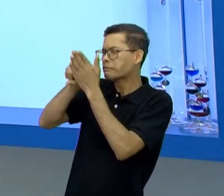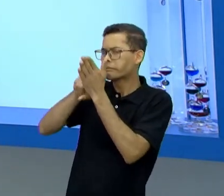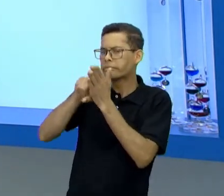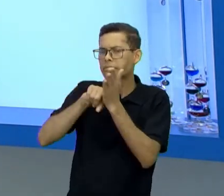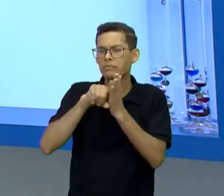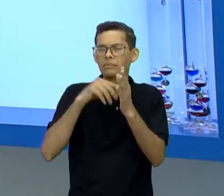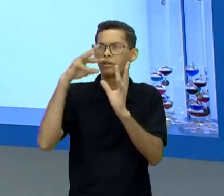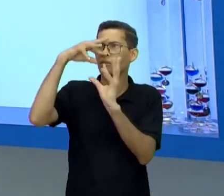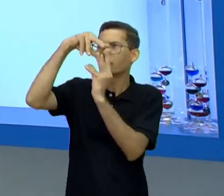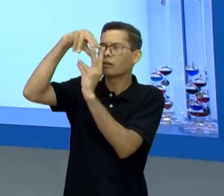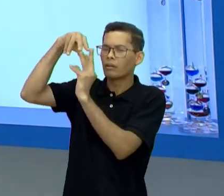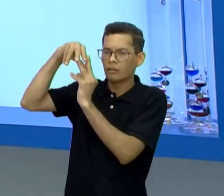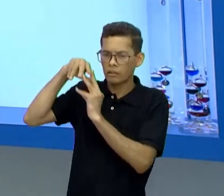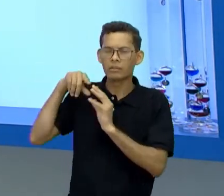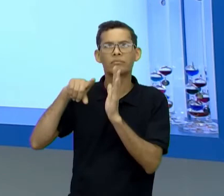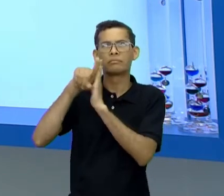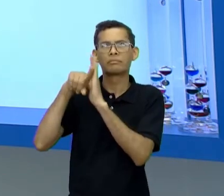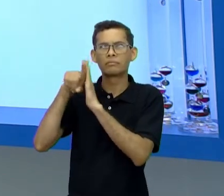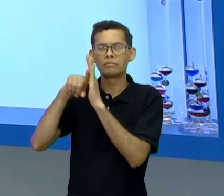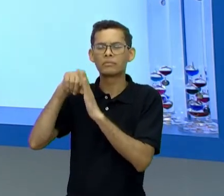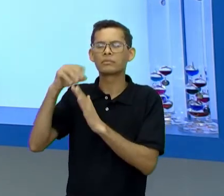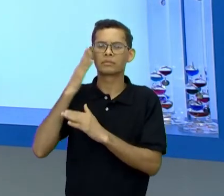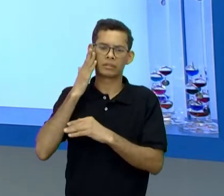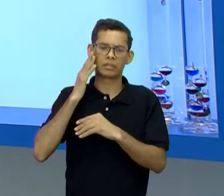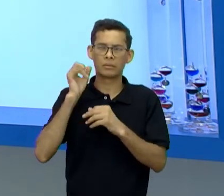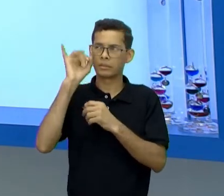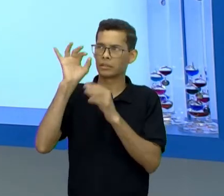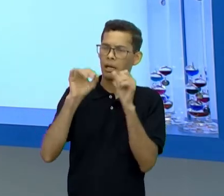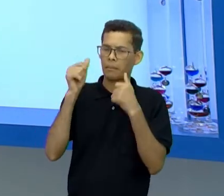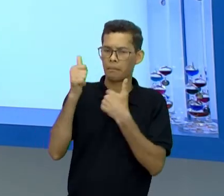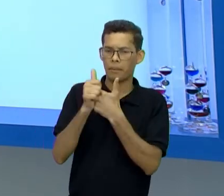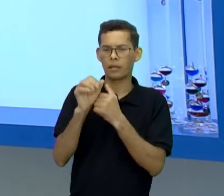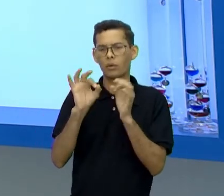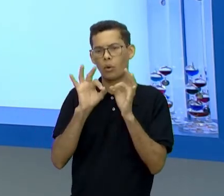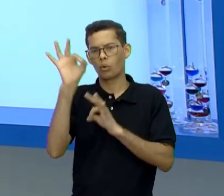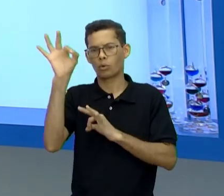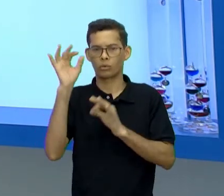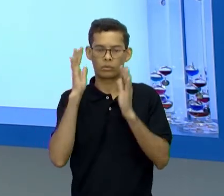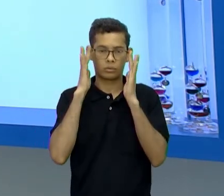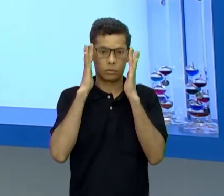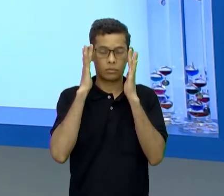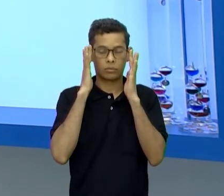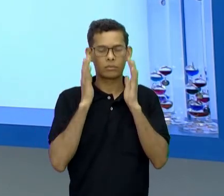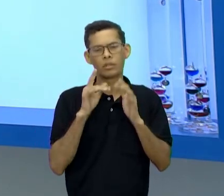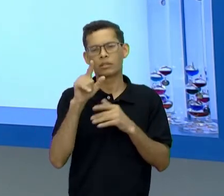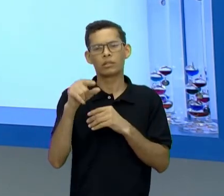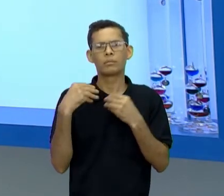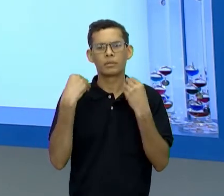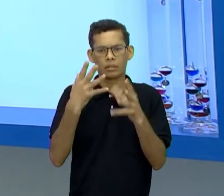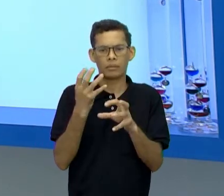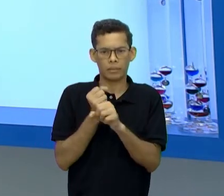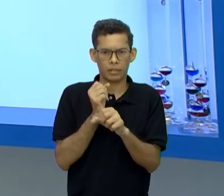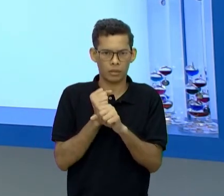de todos, a trajetória, e dá para saber se está chegando perto ou não, assim por diante, tá? Beleza? É só para efeito de cálculo.